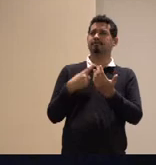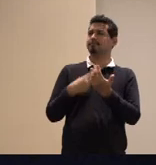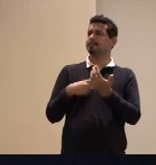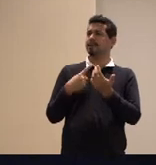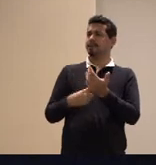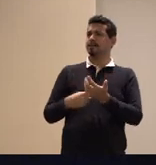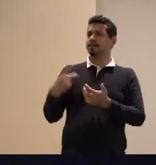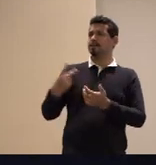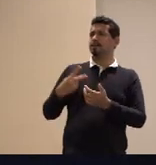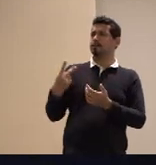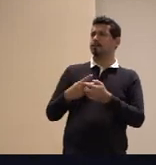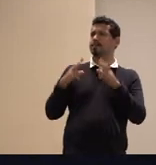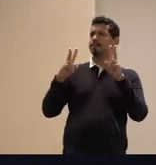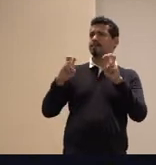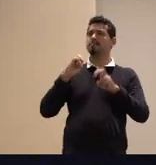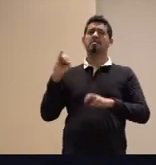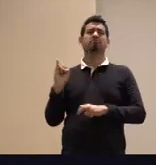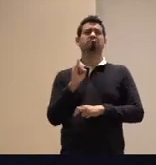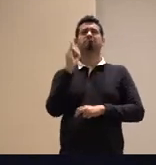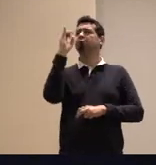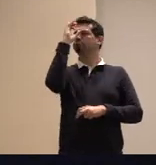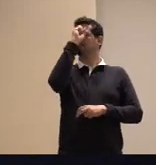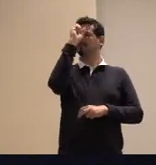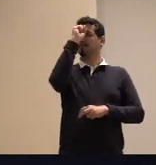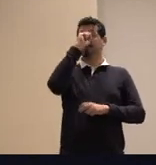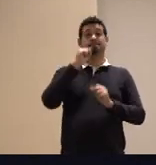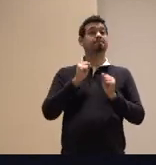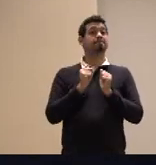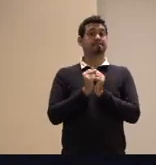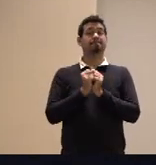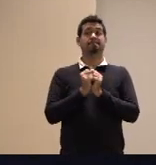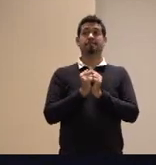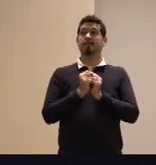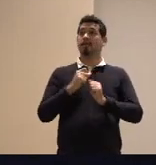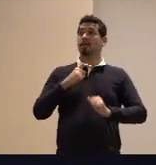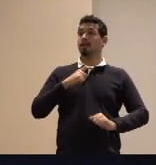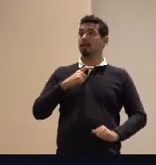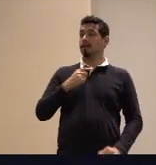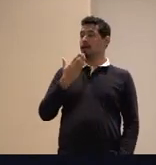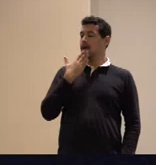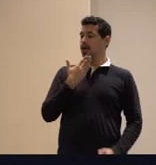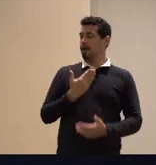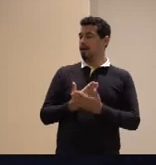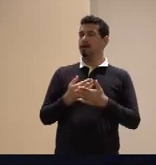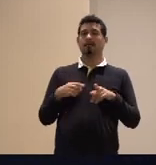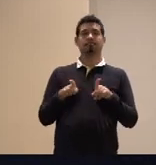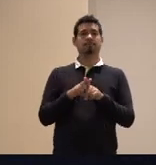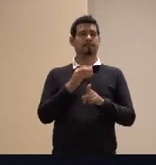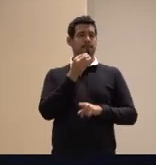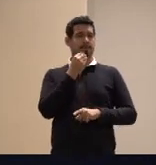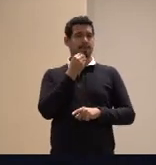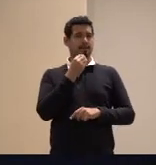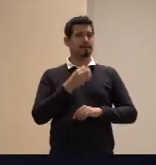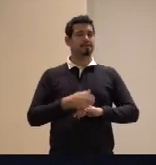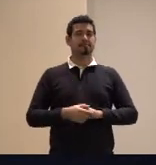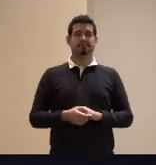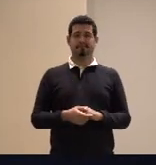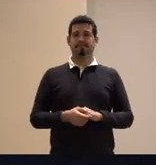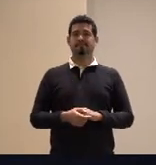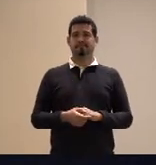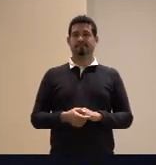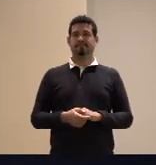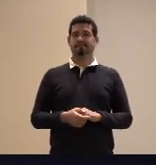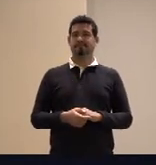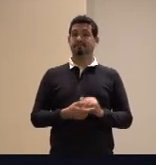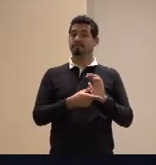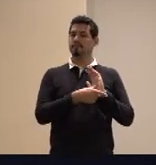feras do tema. E eu aqui junto, fico muito lisonjeada. Obrigada, Janice, por essa oportunidade.